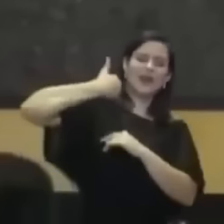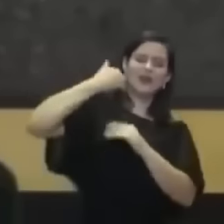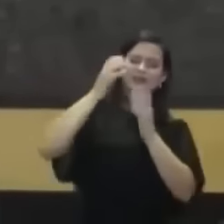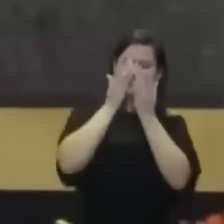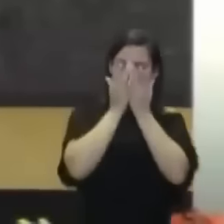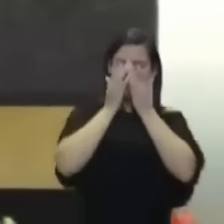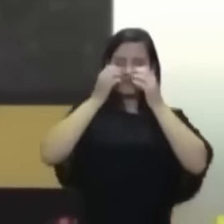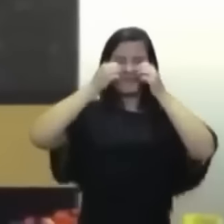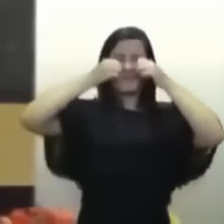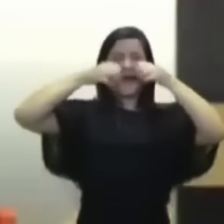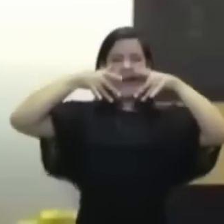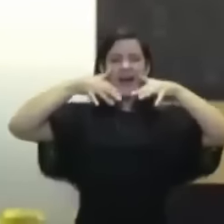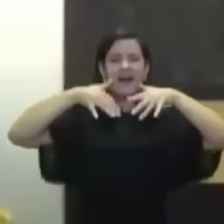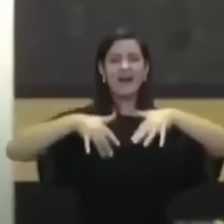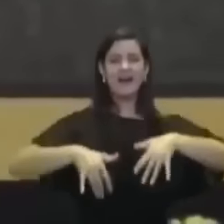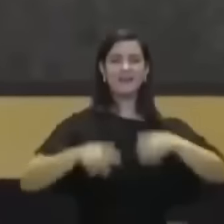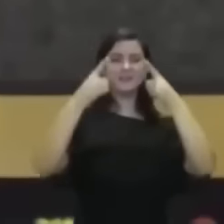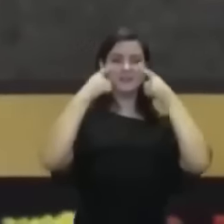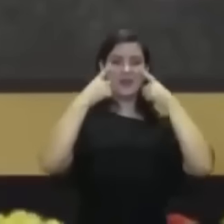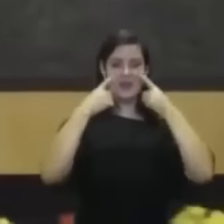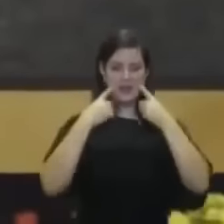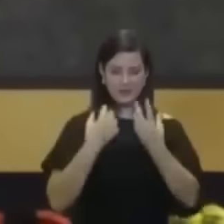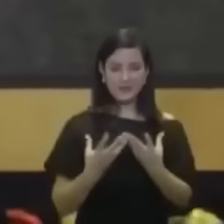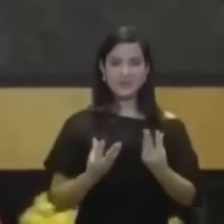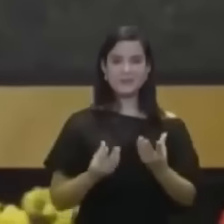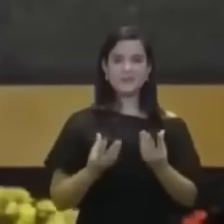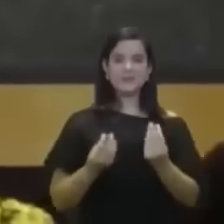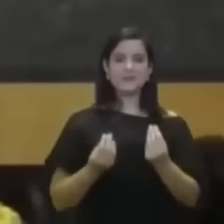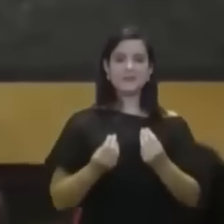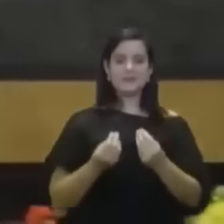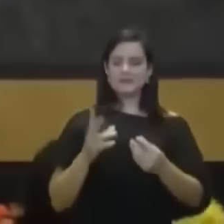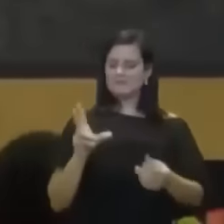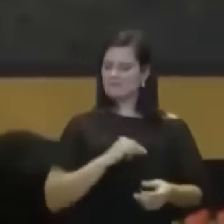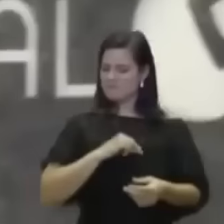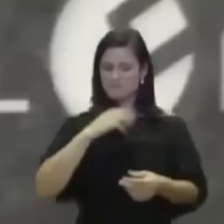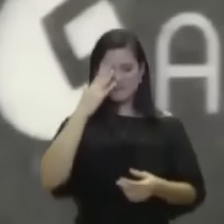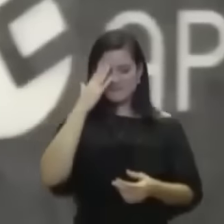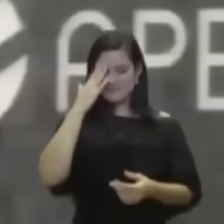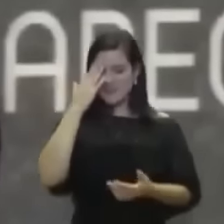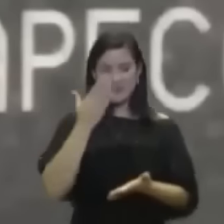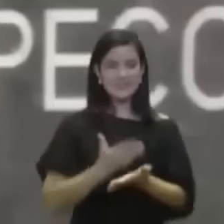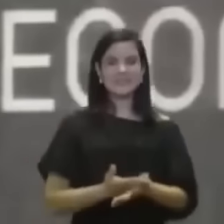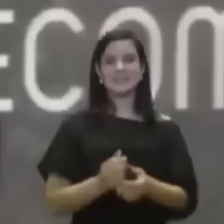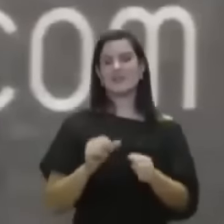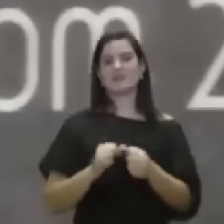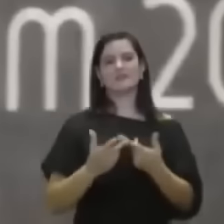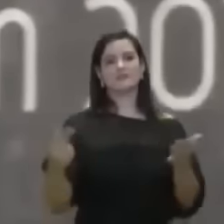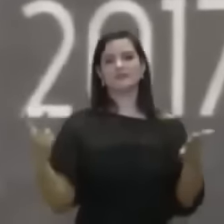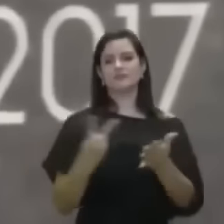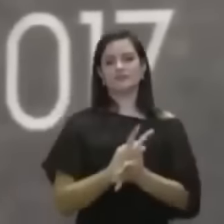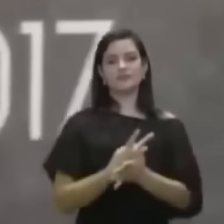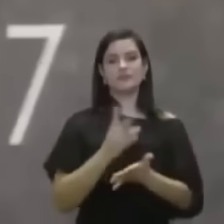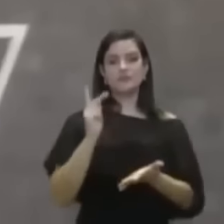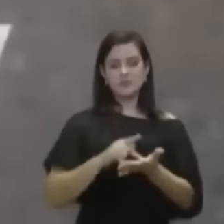dali chorando amargamente, talvez chutando aquelas pedras no meio daqueles olivais naquela noite escura. Naquela noite Jesus